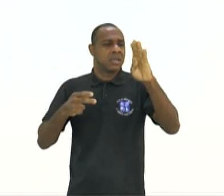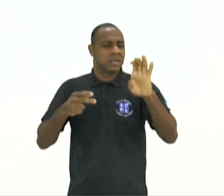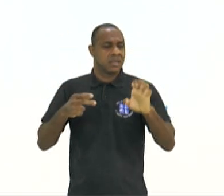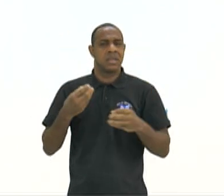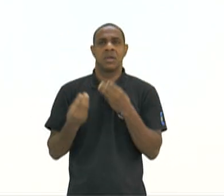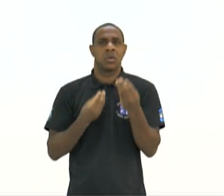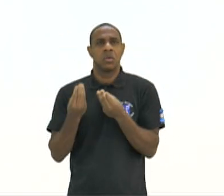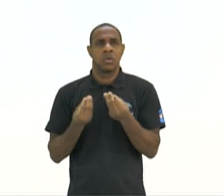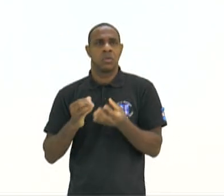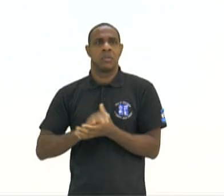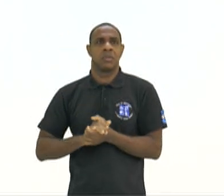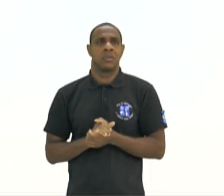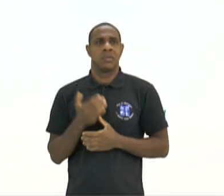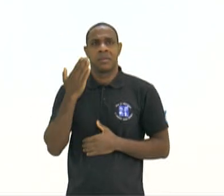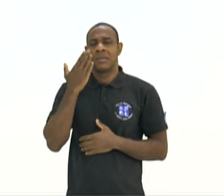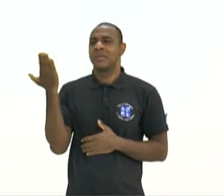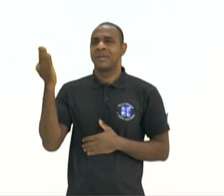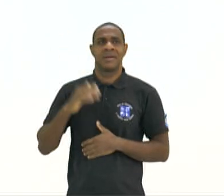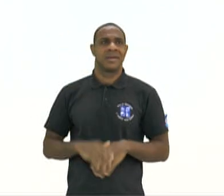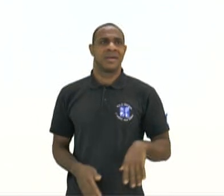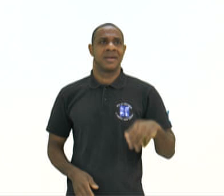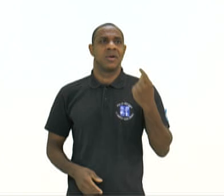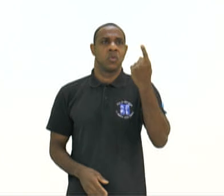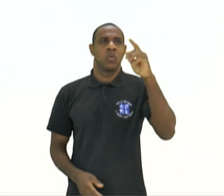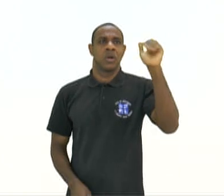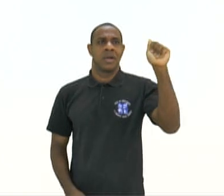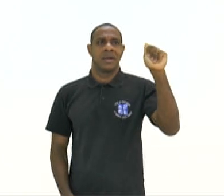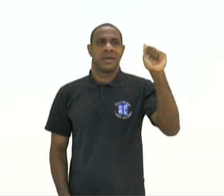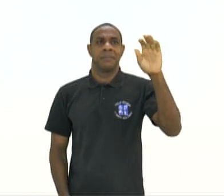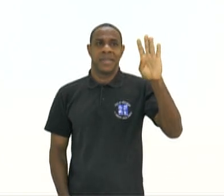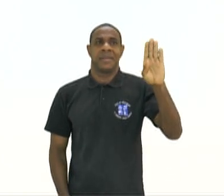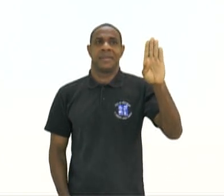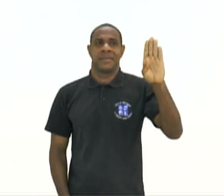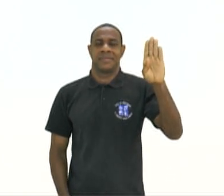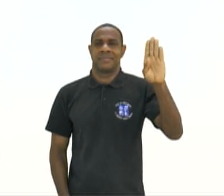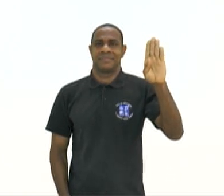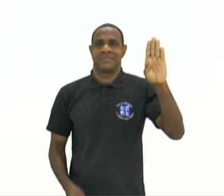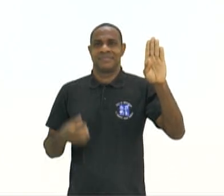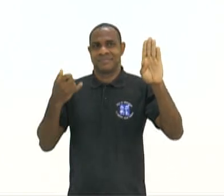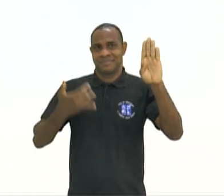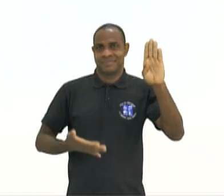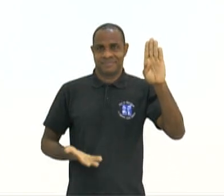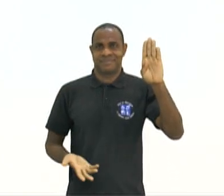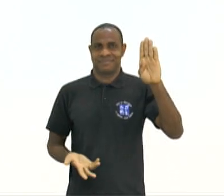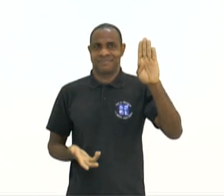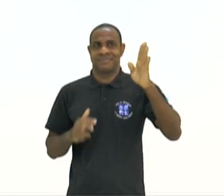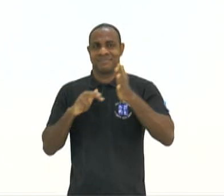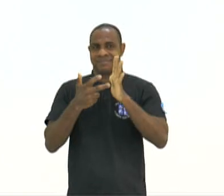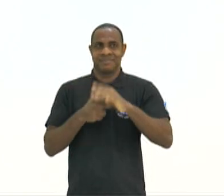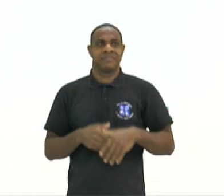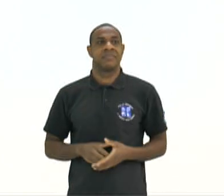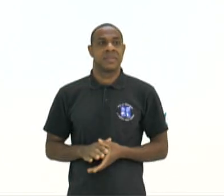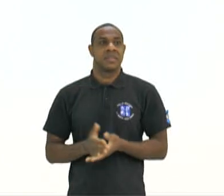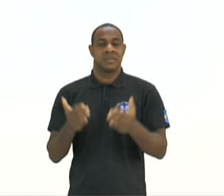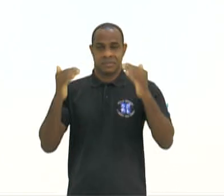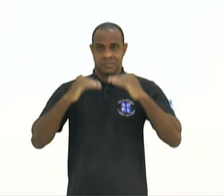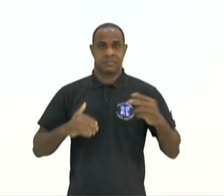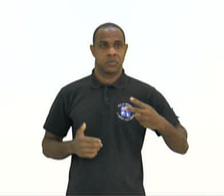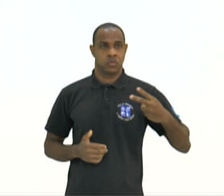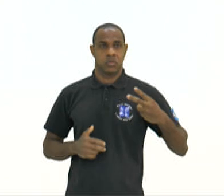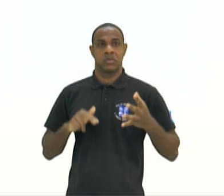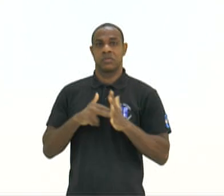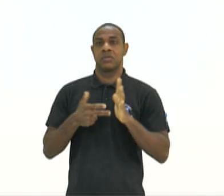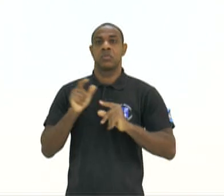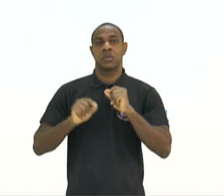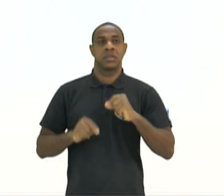noteworthy significa notável. Então foi um jogo que foi notável para a época. E de acordo com os nossos discourse markers que